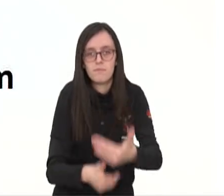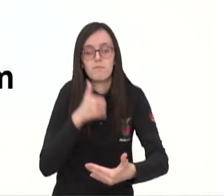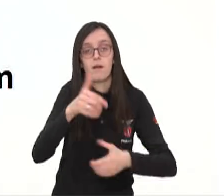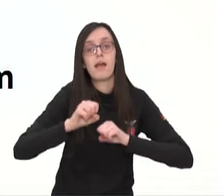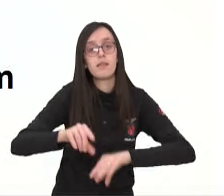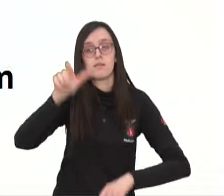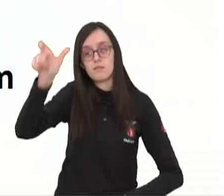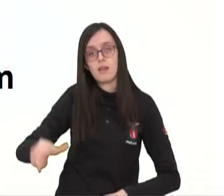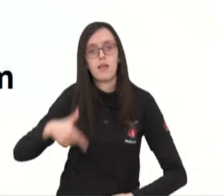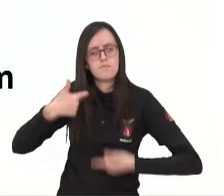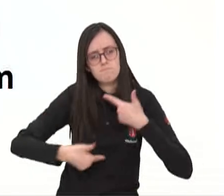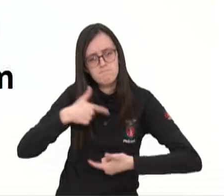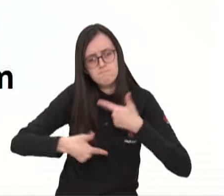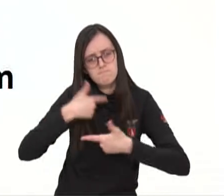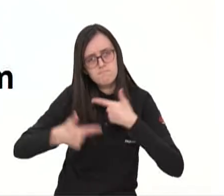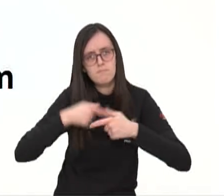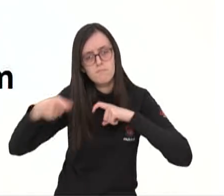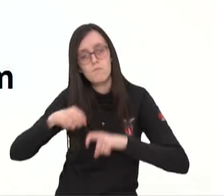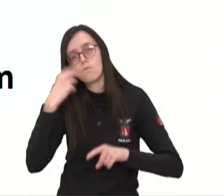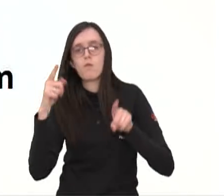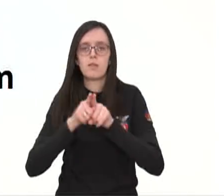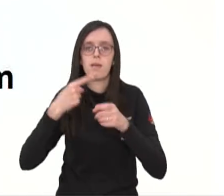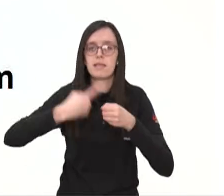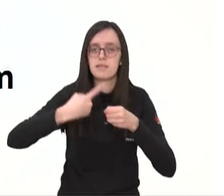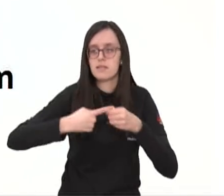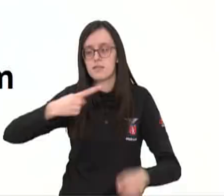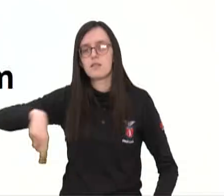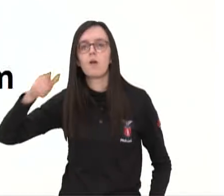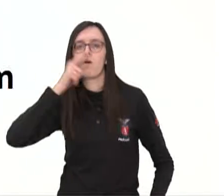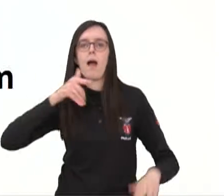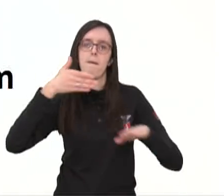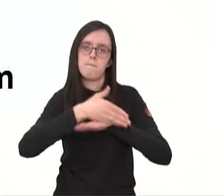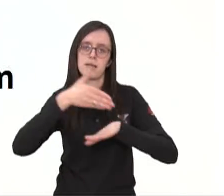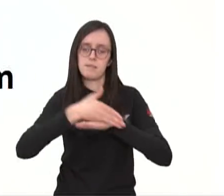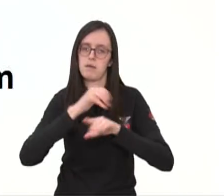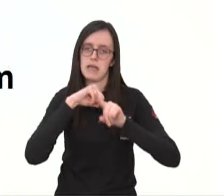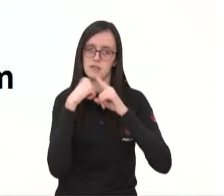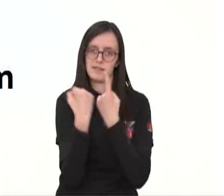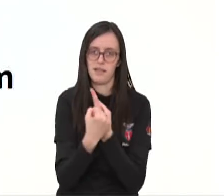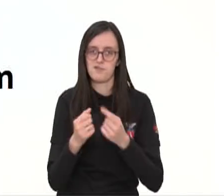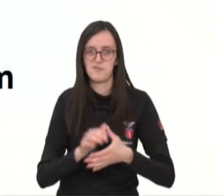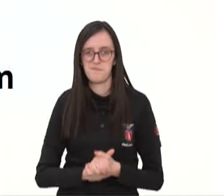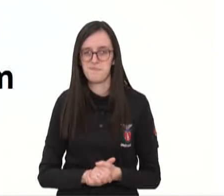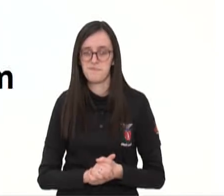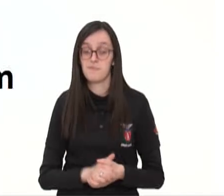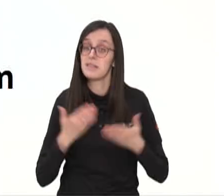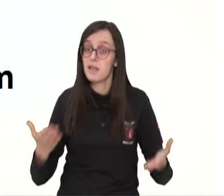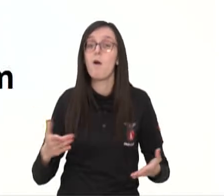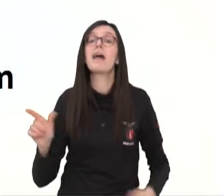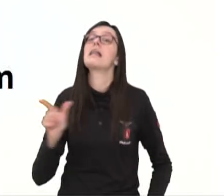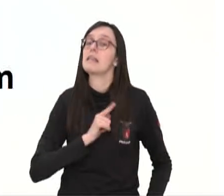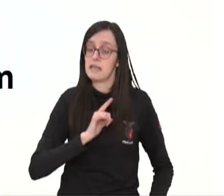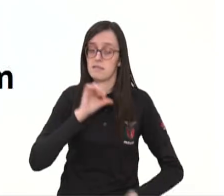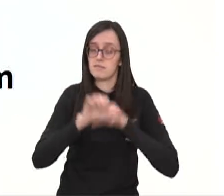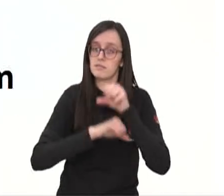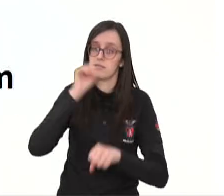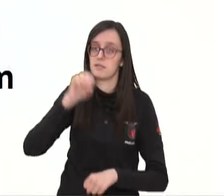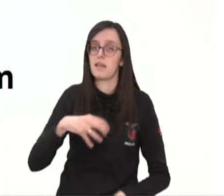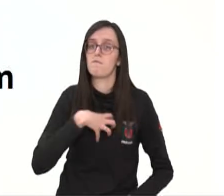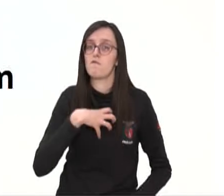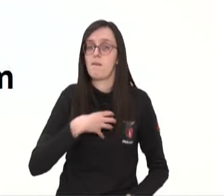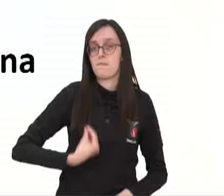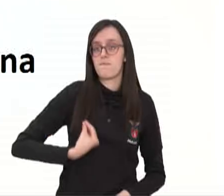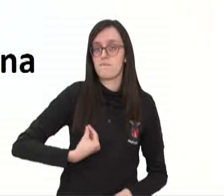um trabalhador rural ou um trabalhador urbano para que ele possa participar da sociedade. Então, tem uma alteração do modo de